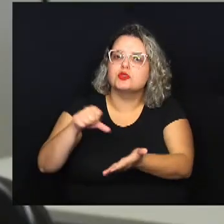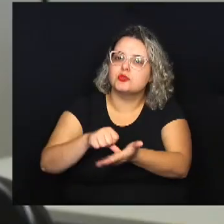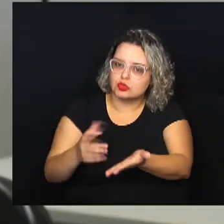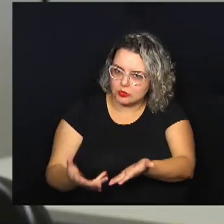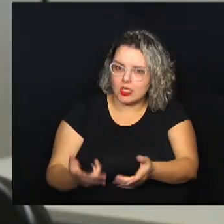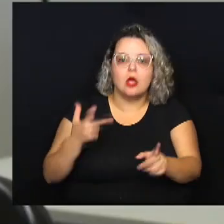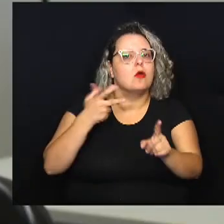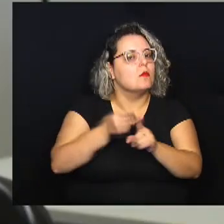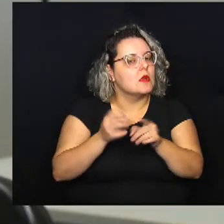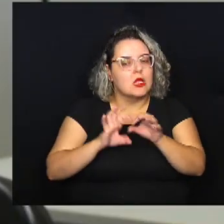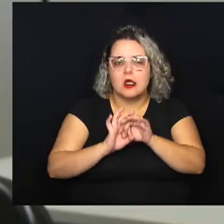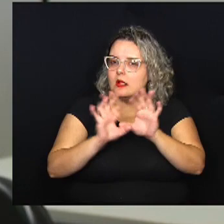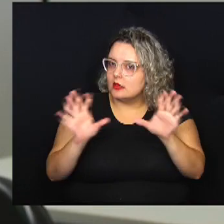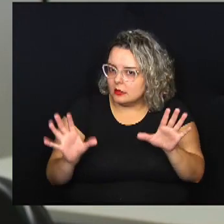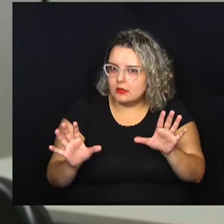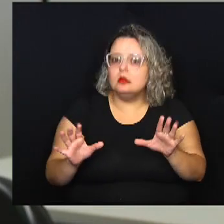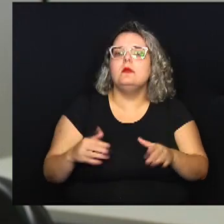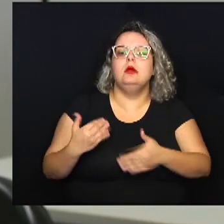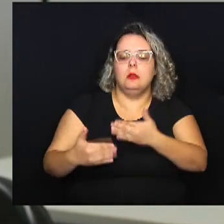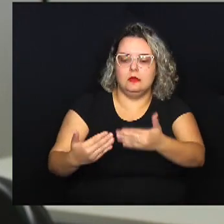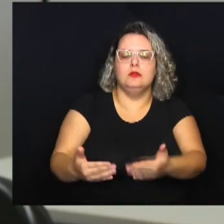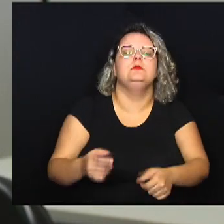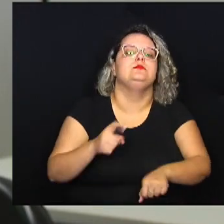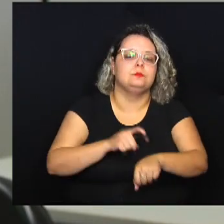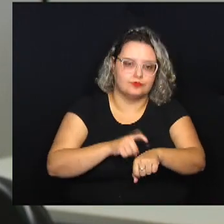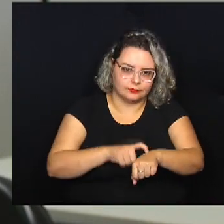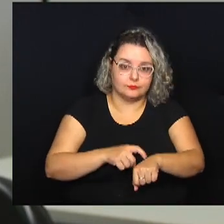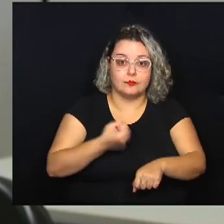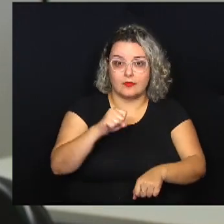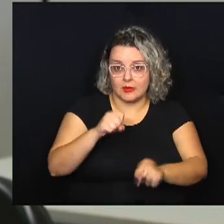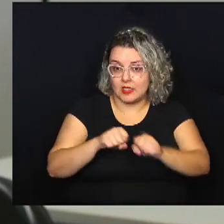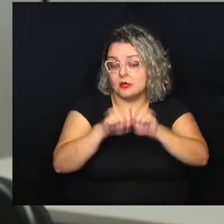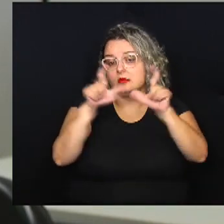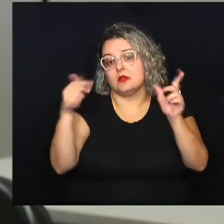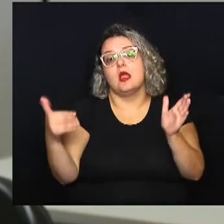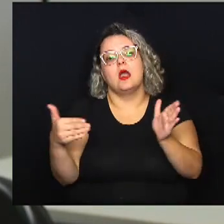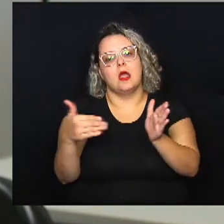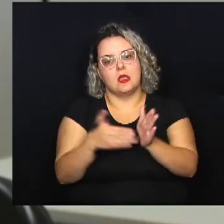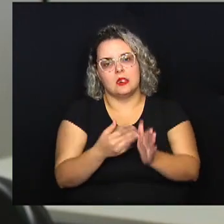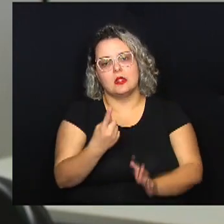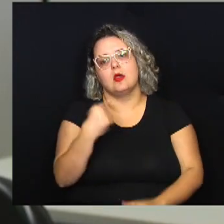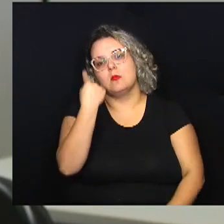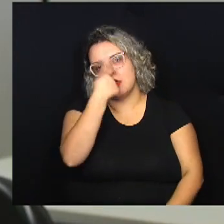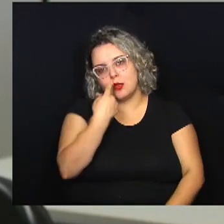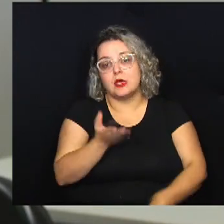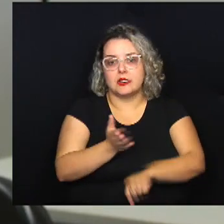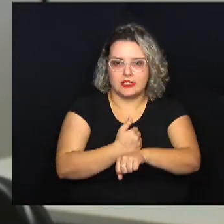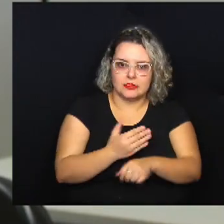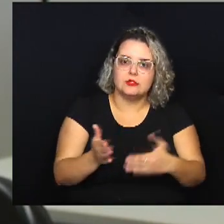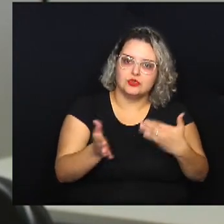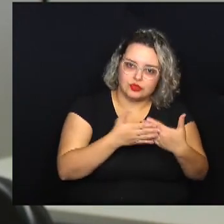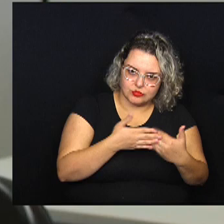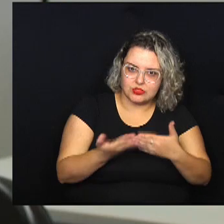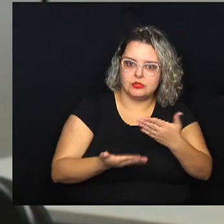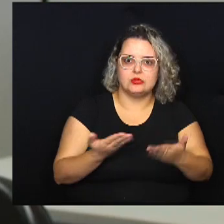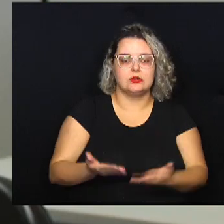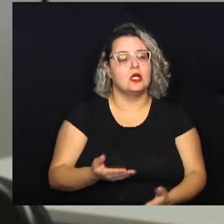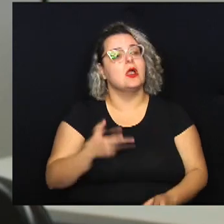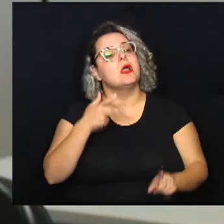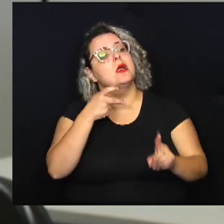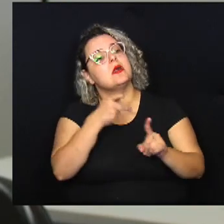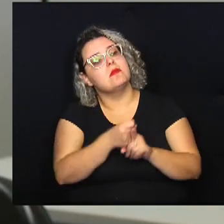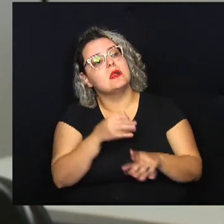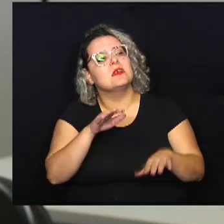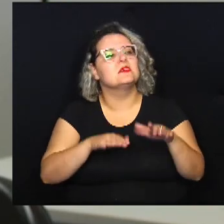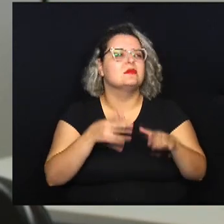sempre vai estar disponível ao longo de todo esse horário. Então das 8 da manhã até 1 hora antes do horário de fechamento dos serviços. E a vacina, a gente às